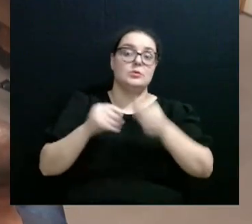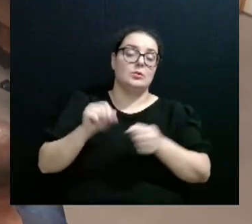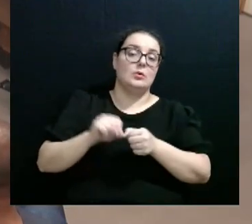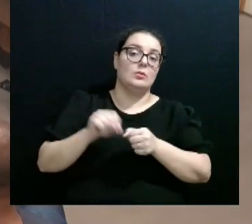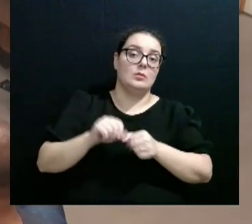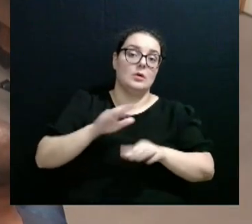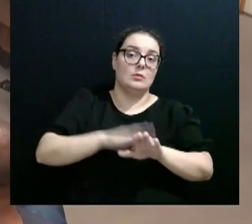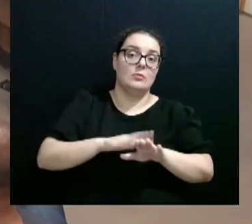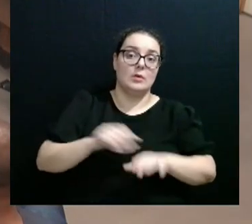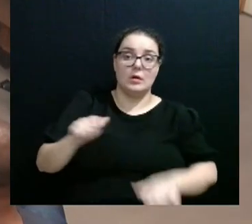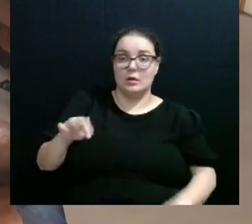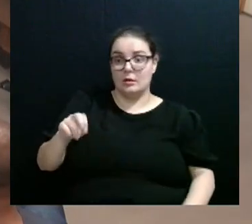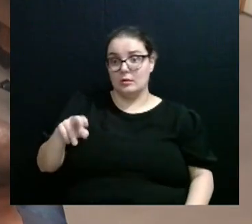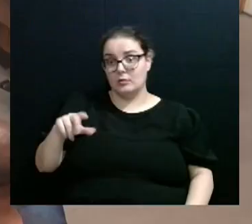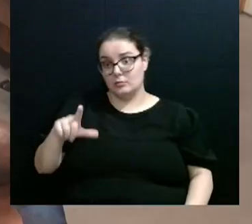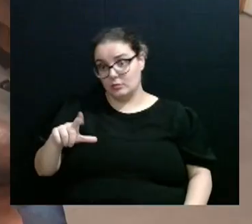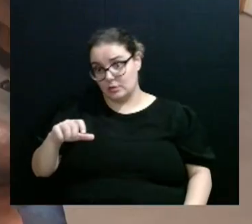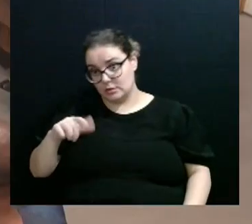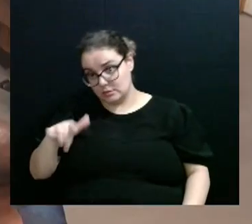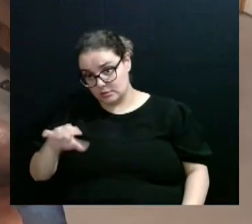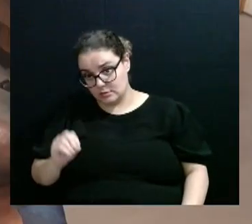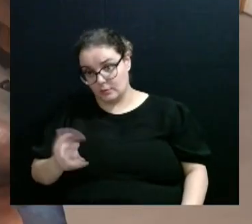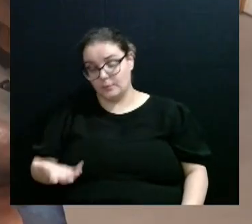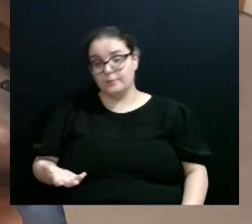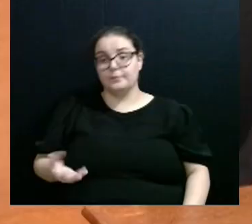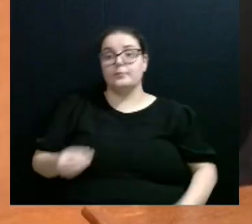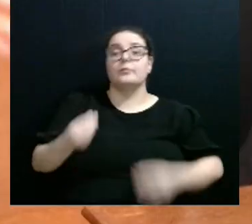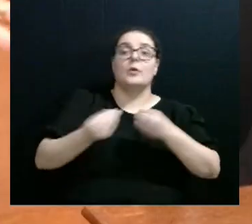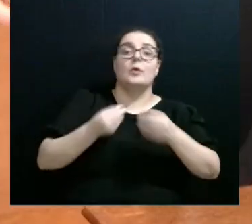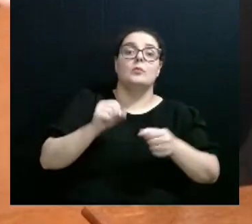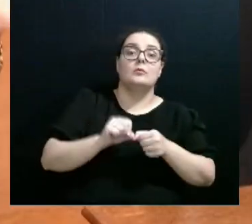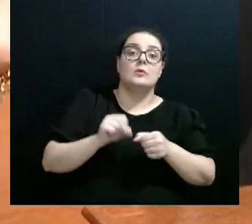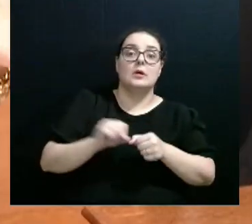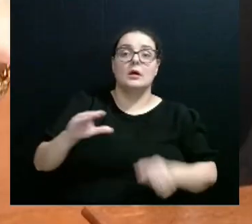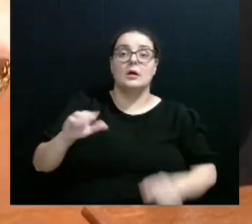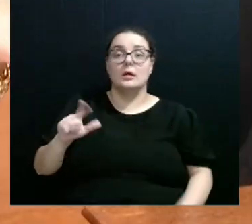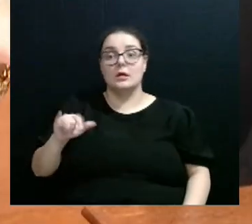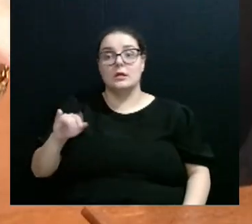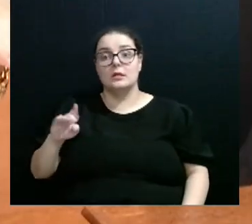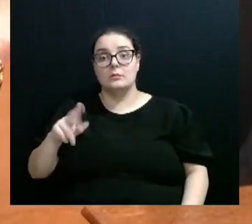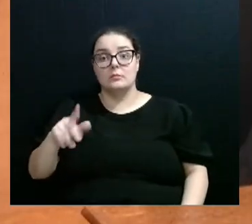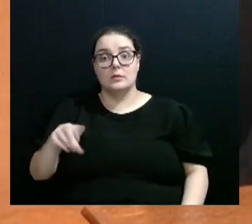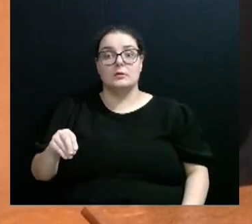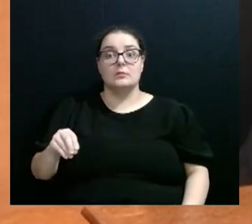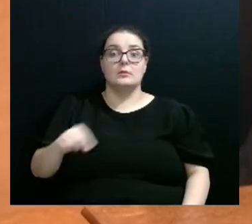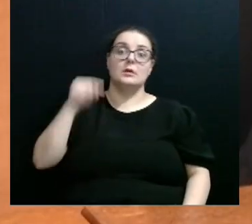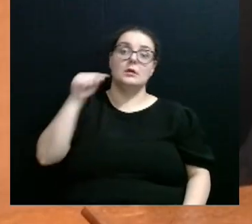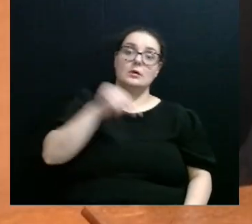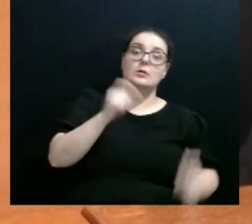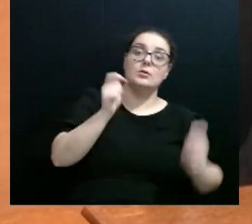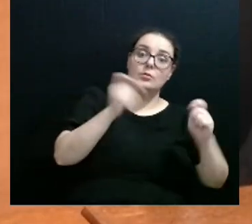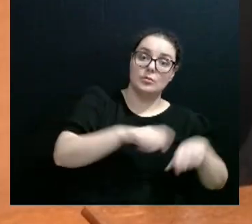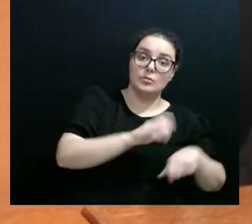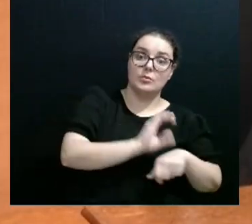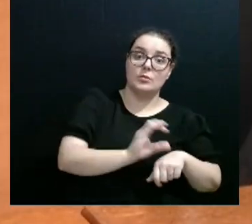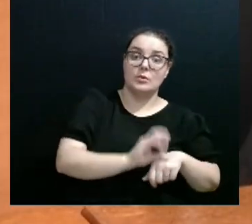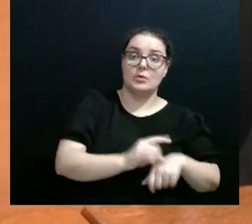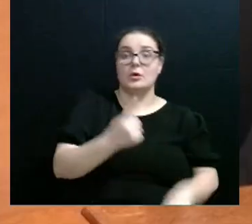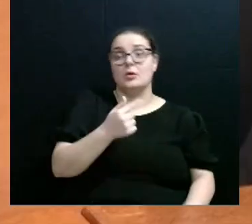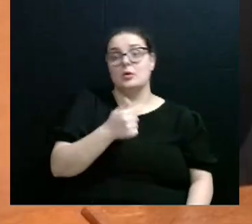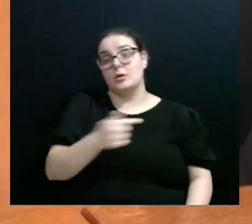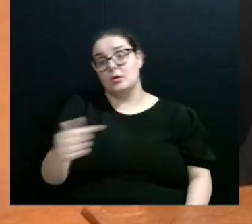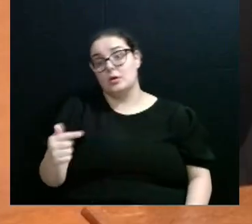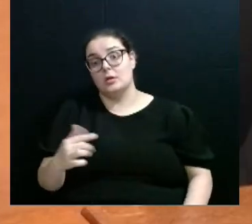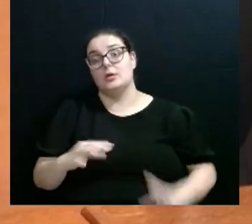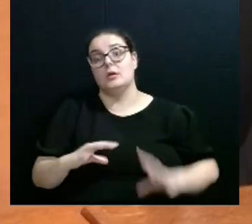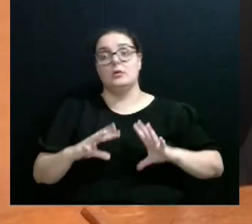como emite os relatórios e como faz a calibração. Tudo isso saiu daquela capacitação que foi uma semana inteira,